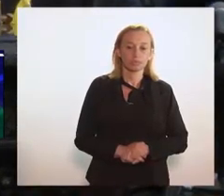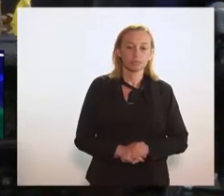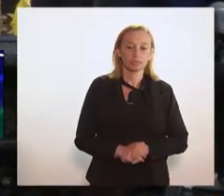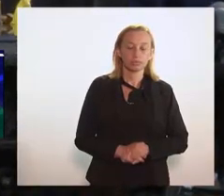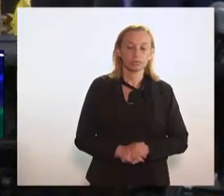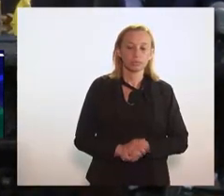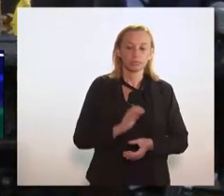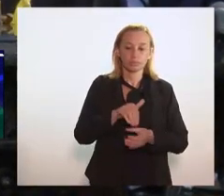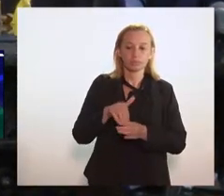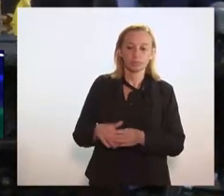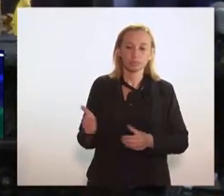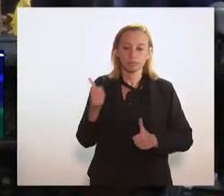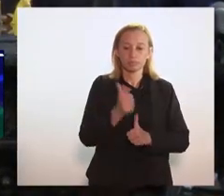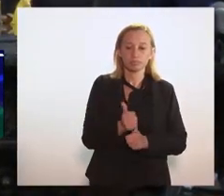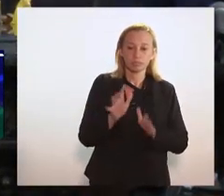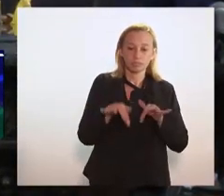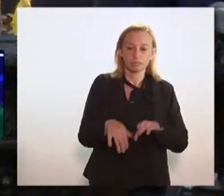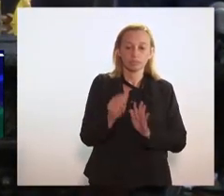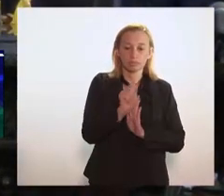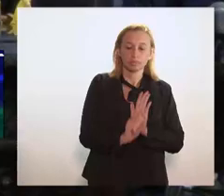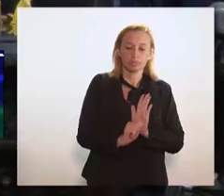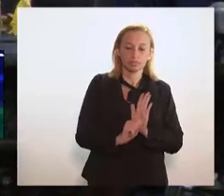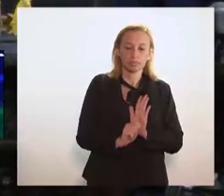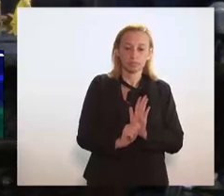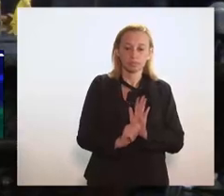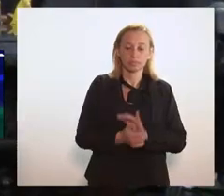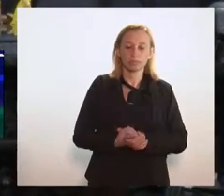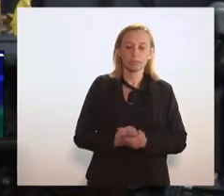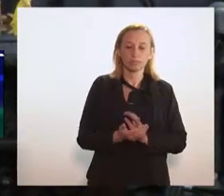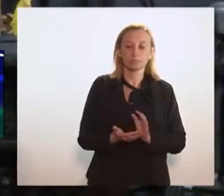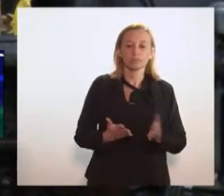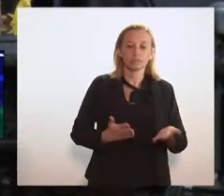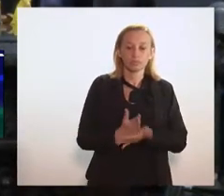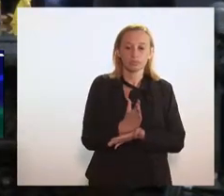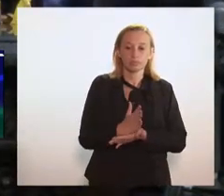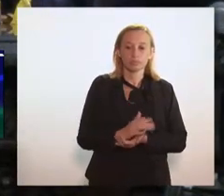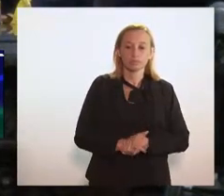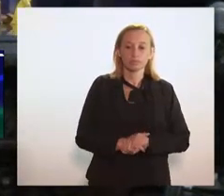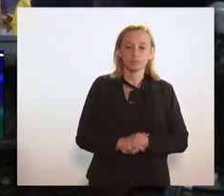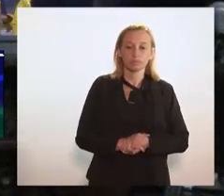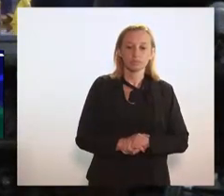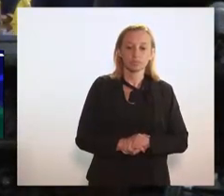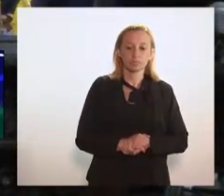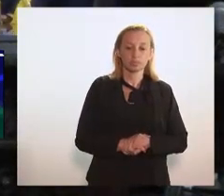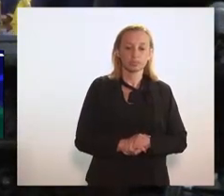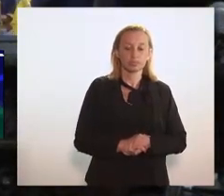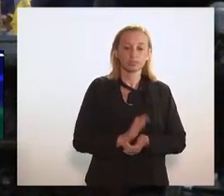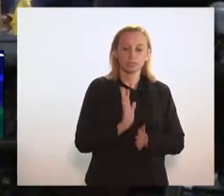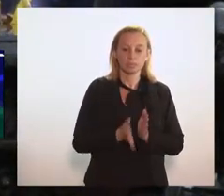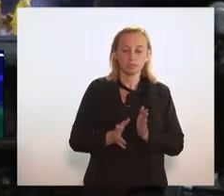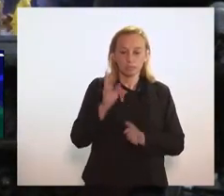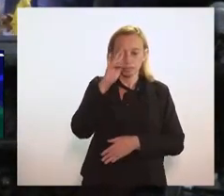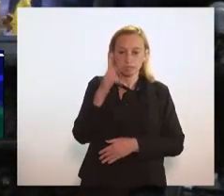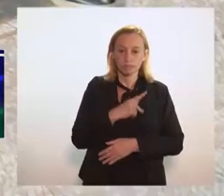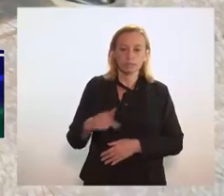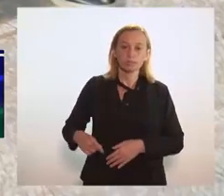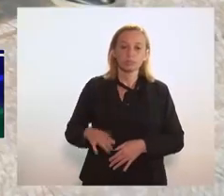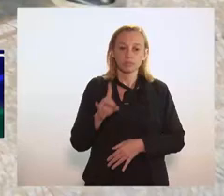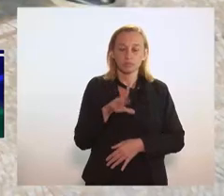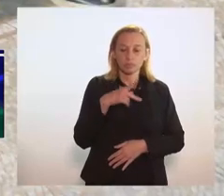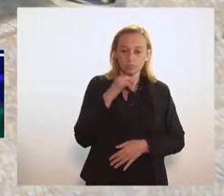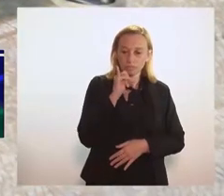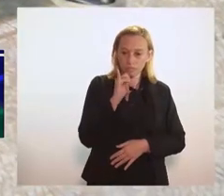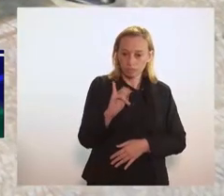Em votação substitutiva, conforme a final de redação que a presidência defere. Se os que aprovam nesse estão aprovados, vai autógrafo. Pela ordem, presidente, apenas um comunicado.